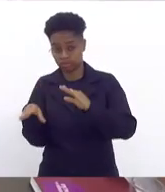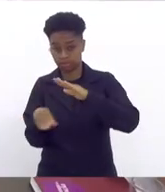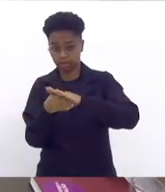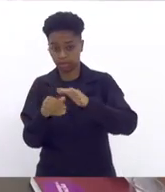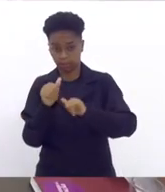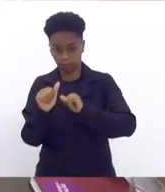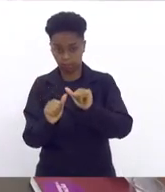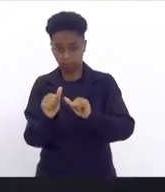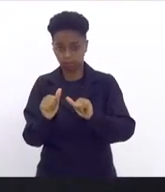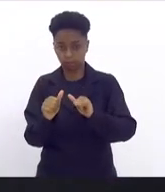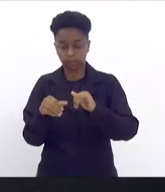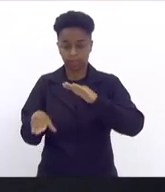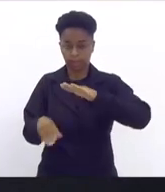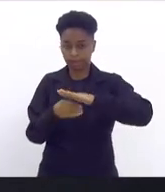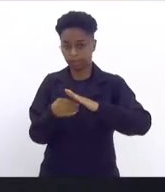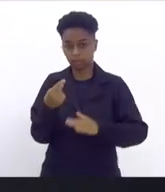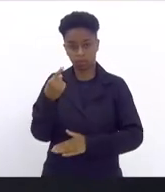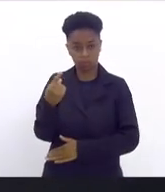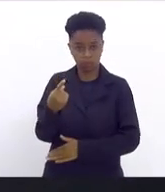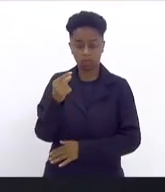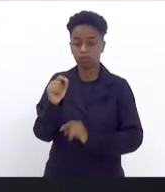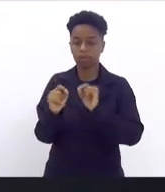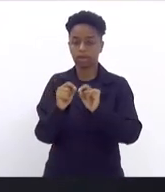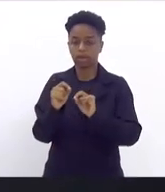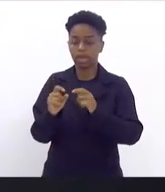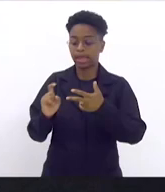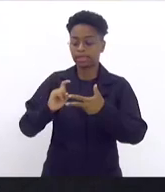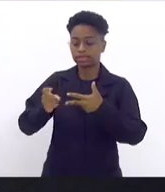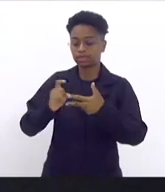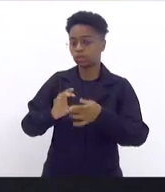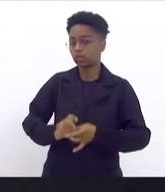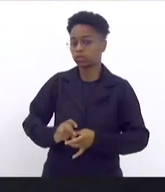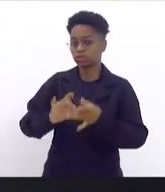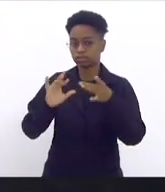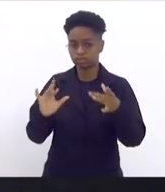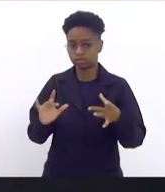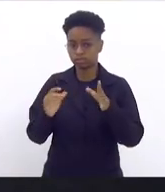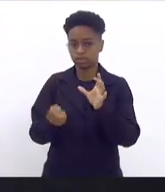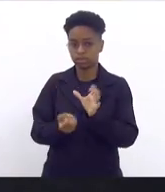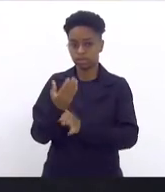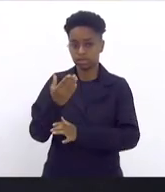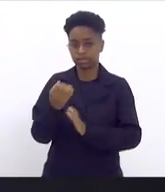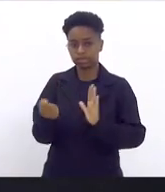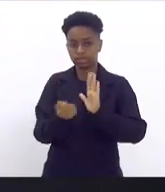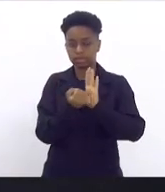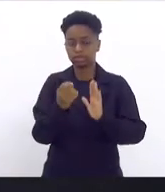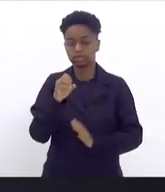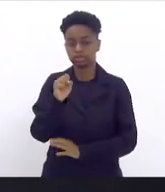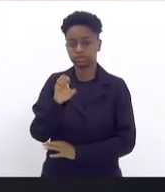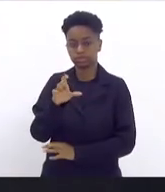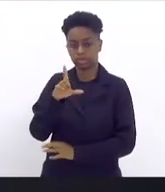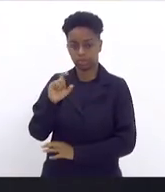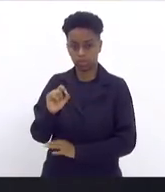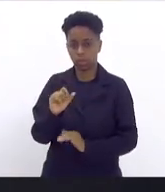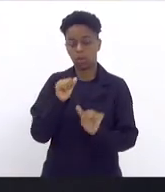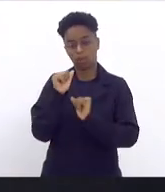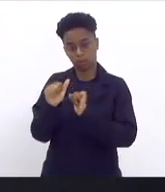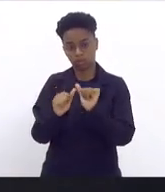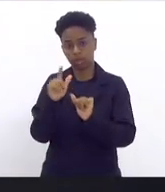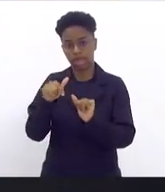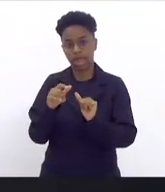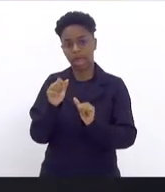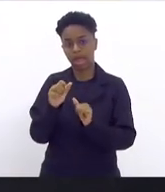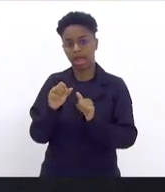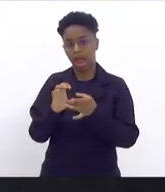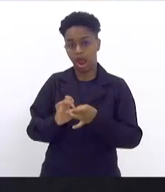modificativas. A emenda número 1 é que fica o Poder Executivo autorizado à criação do selo, transformando o projeto em